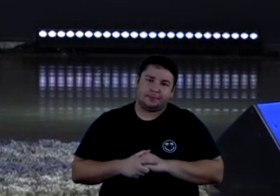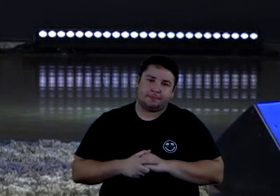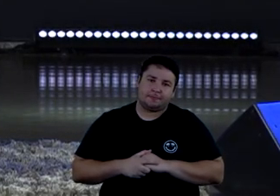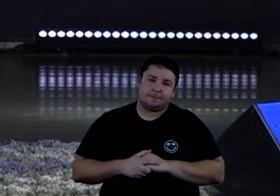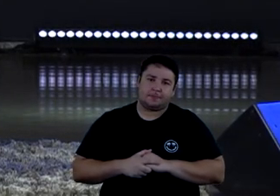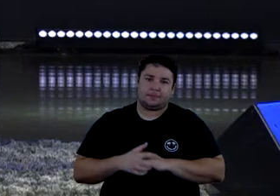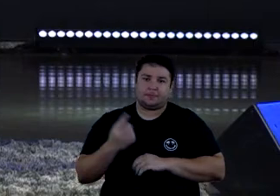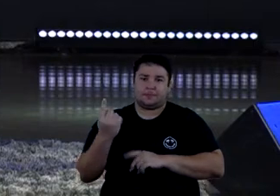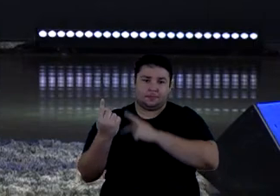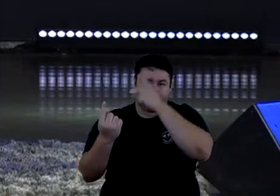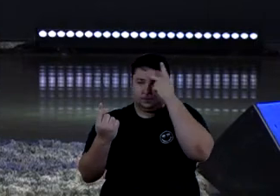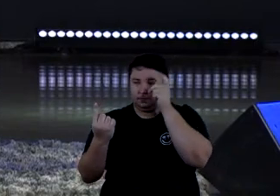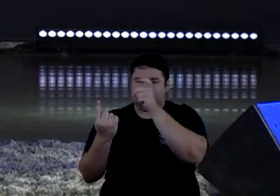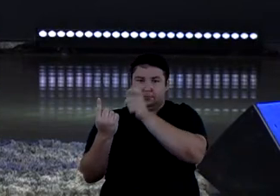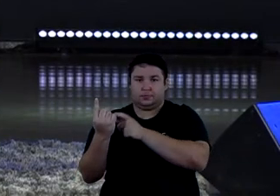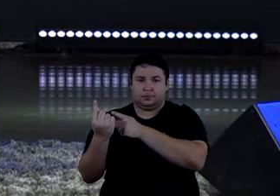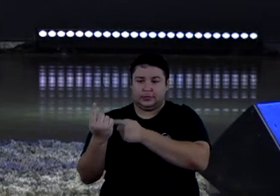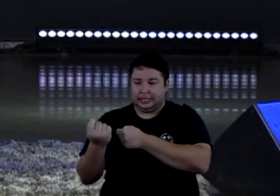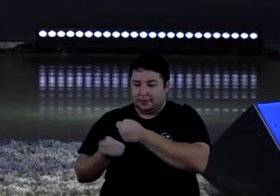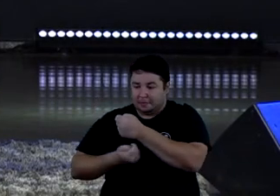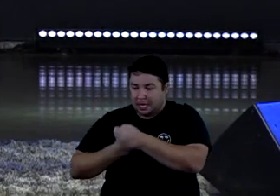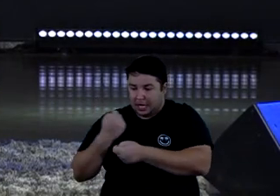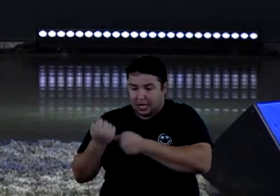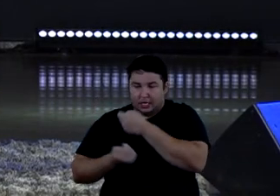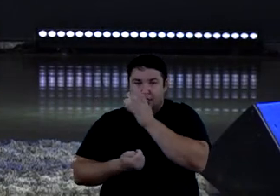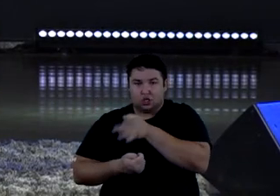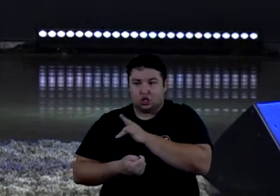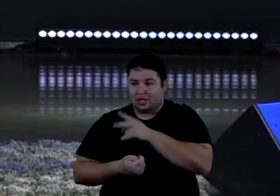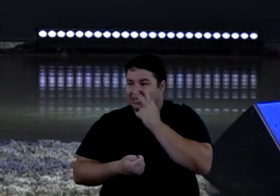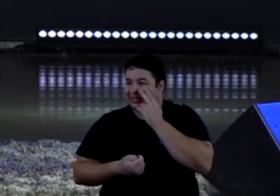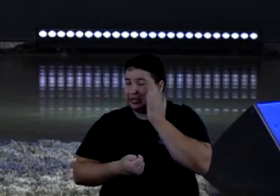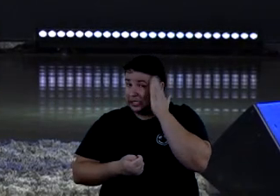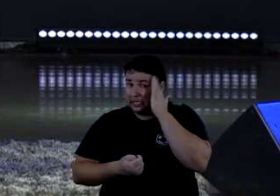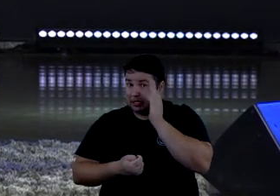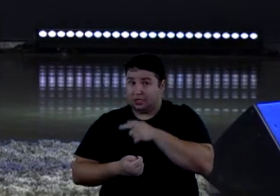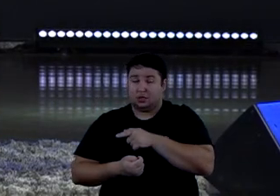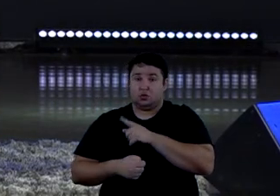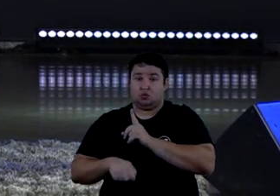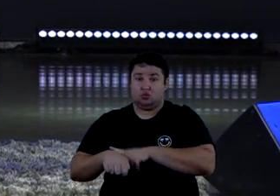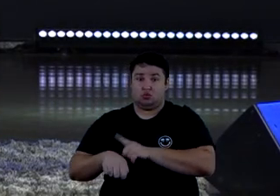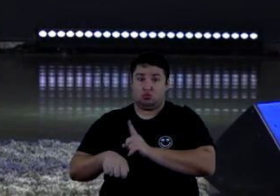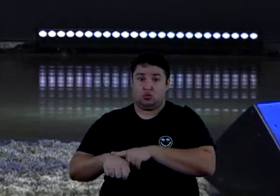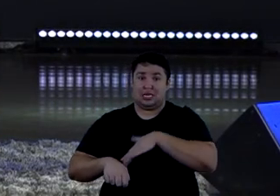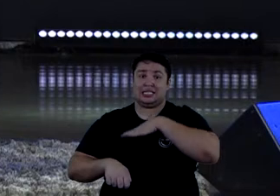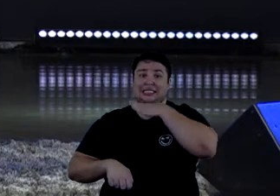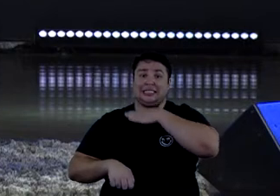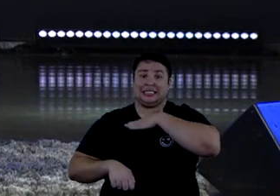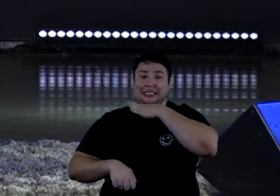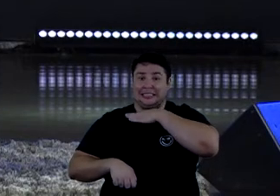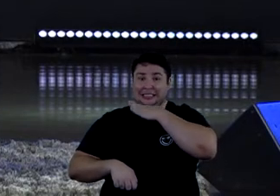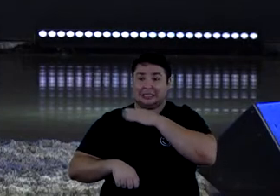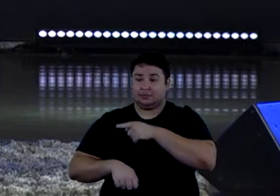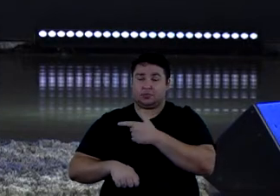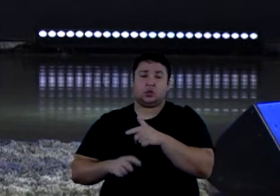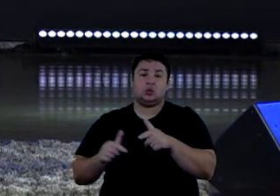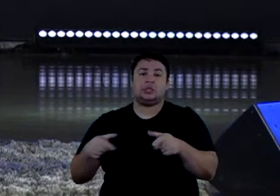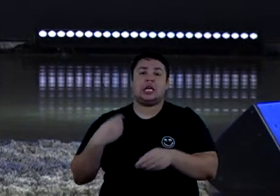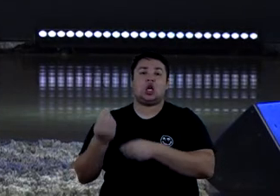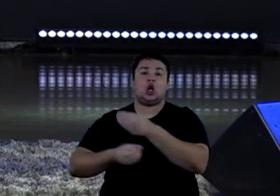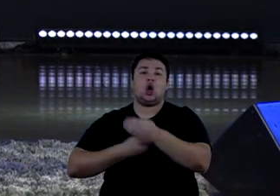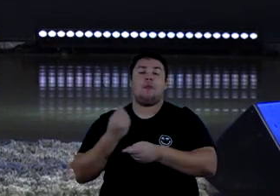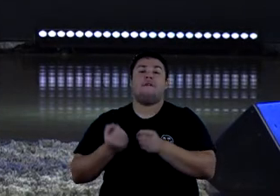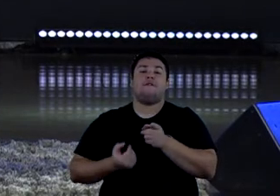Uma pessoa adestrada, ela só é identificada nos tempos de crise. Não tem como